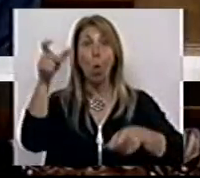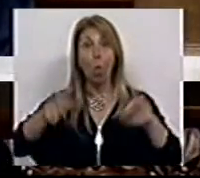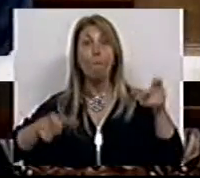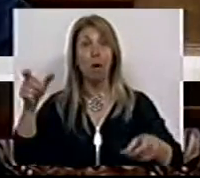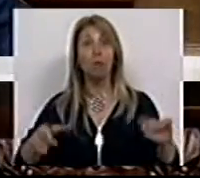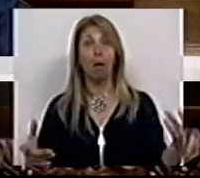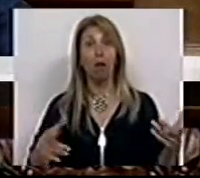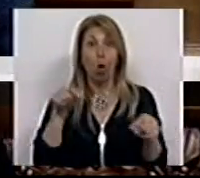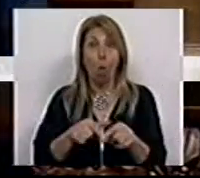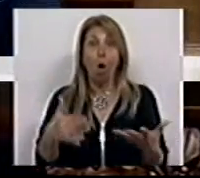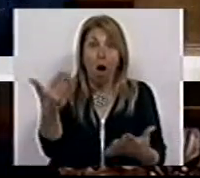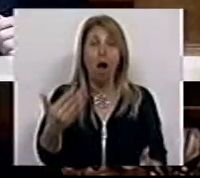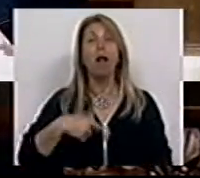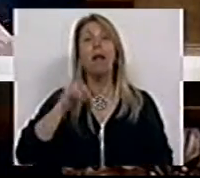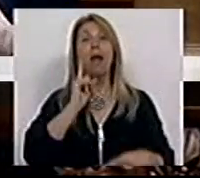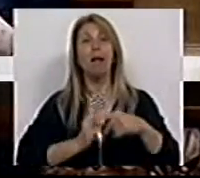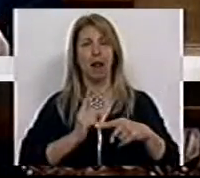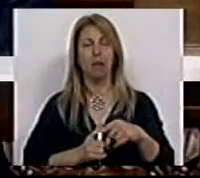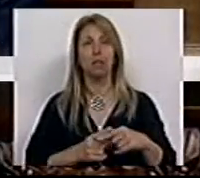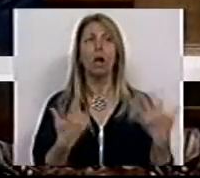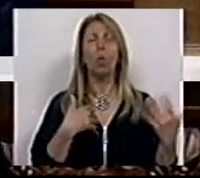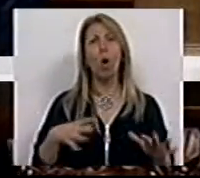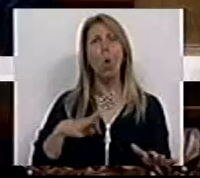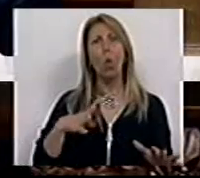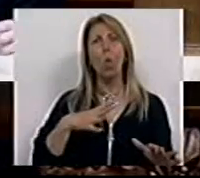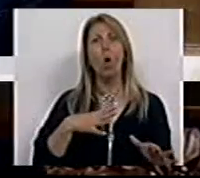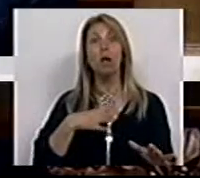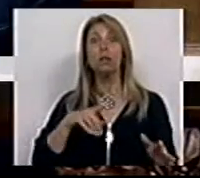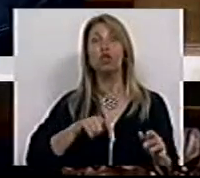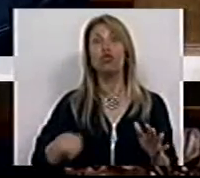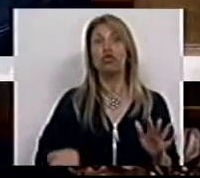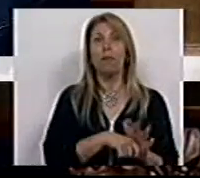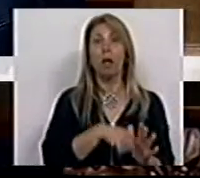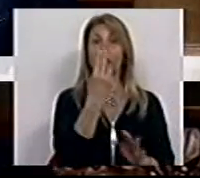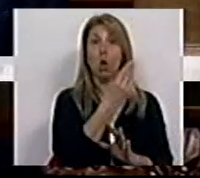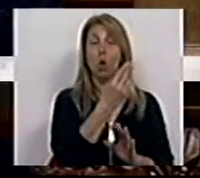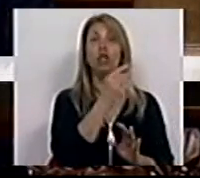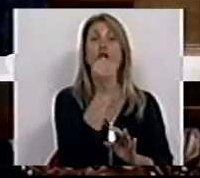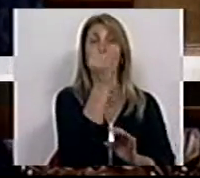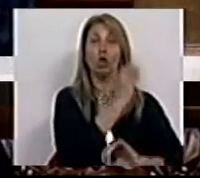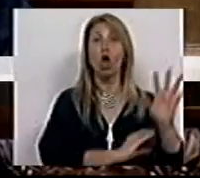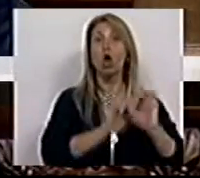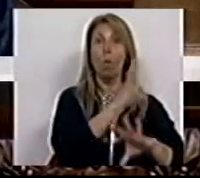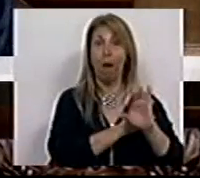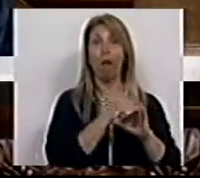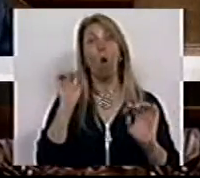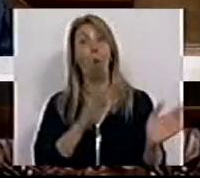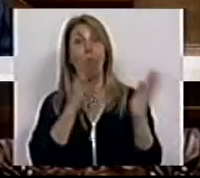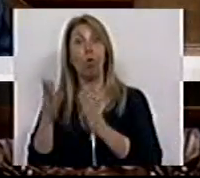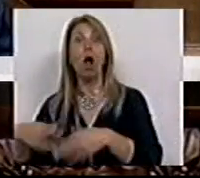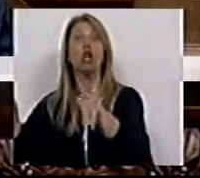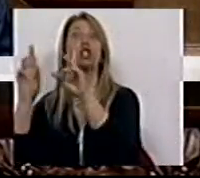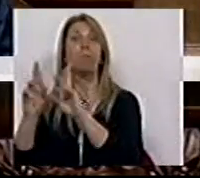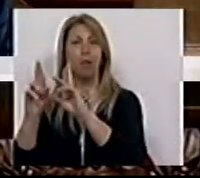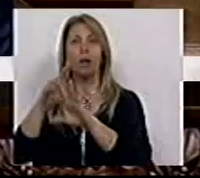Grécia. Entre o medo da chantagem das instituições europeias e a esperança, os gregos decidiram.